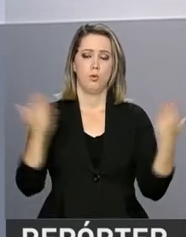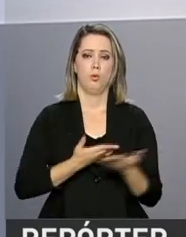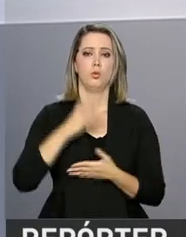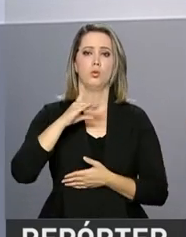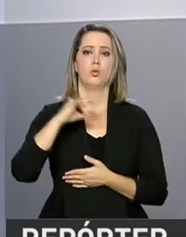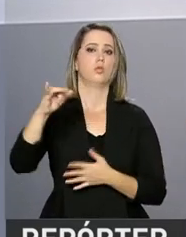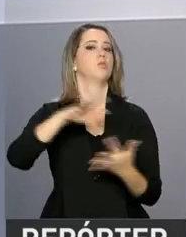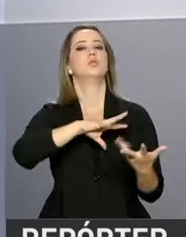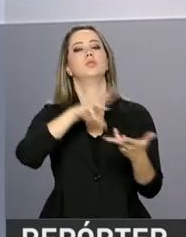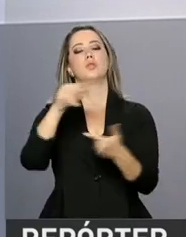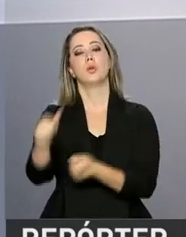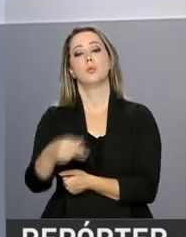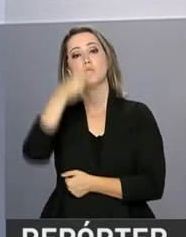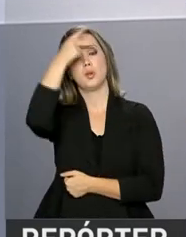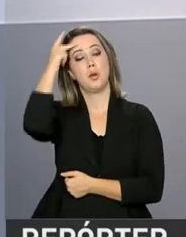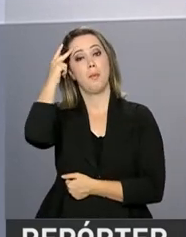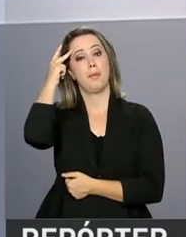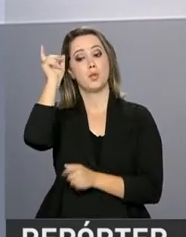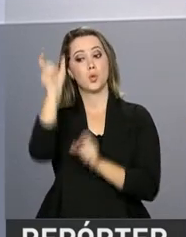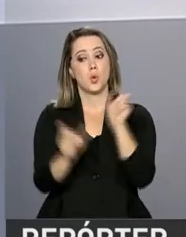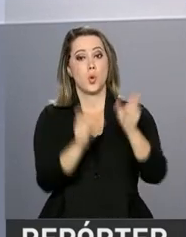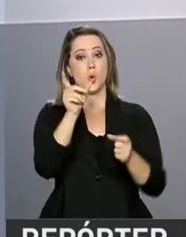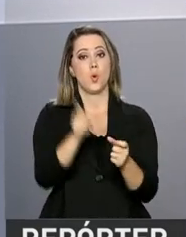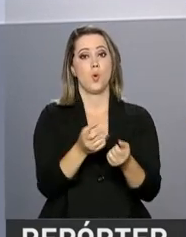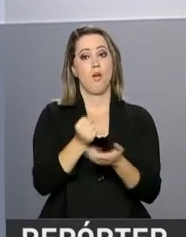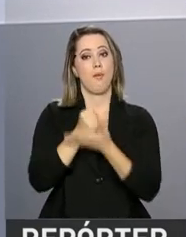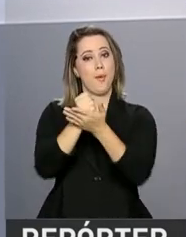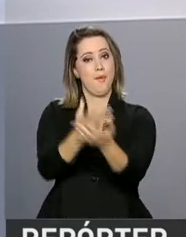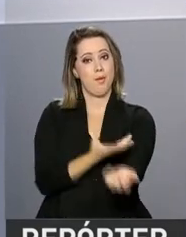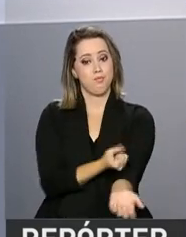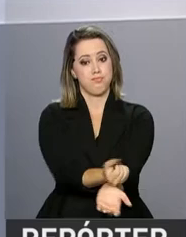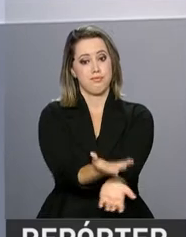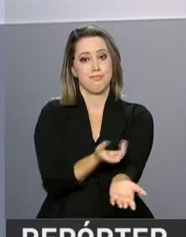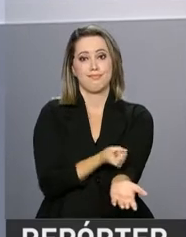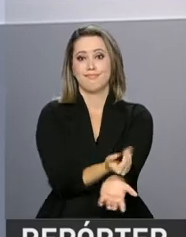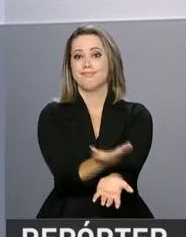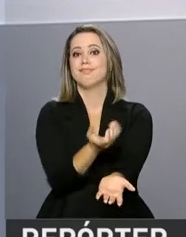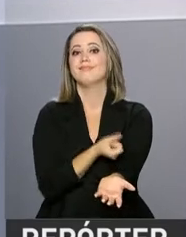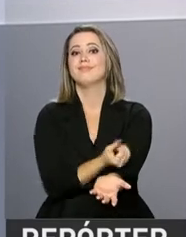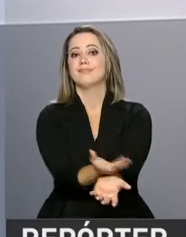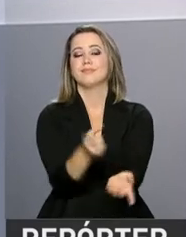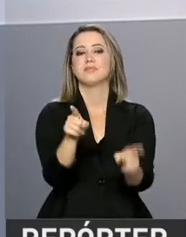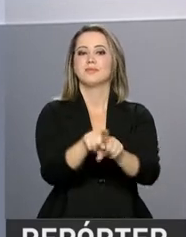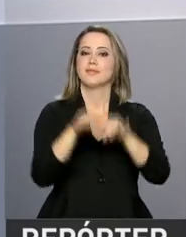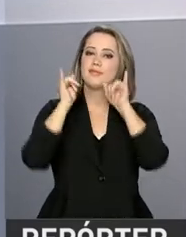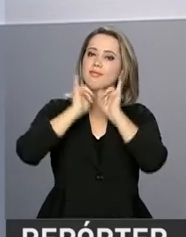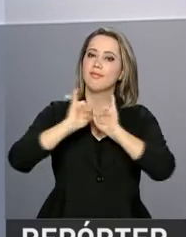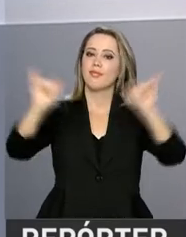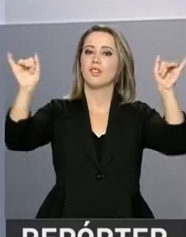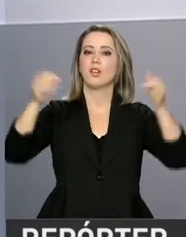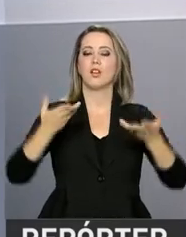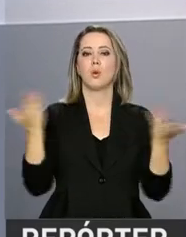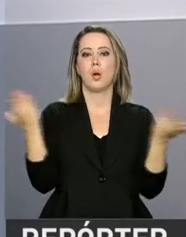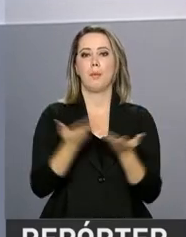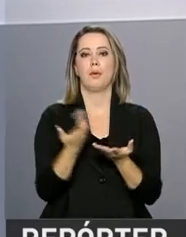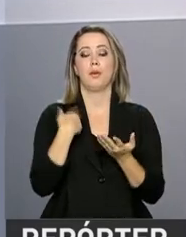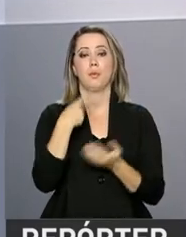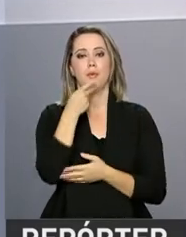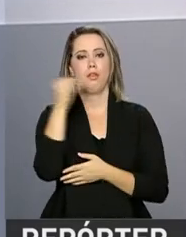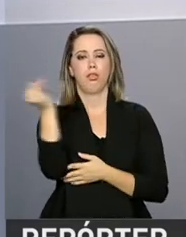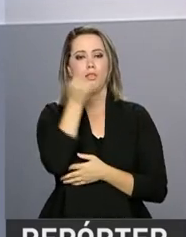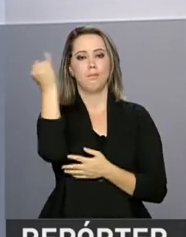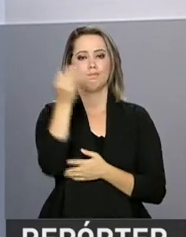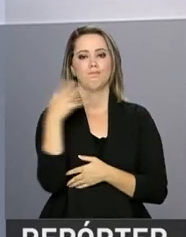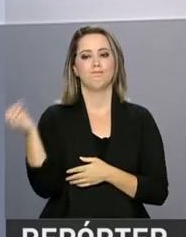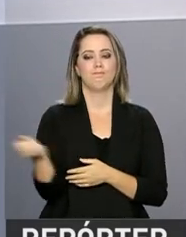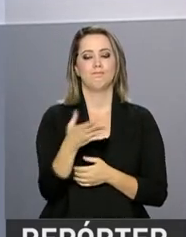do doador de sangue eo ministério da saúde lançou uma campanha para reafirmar a importância do ato e incentivar